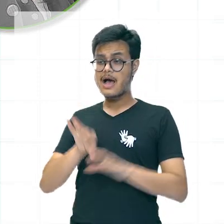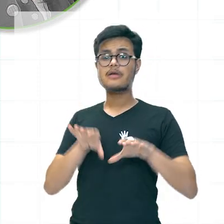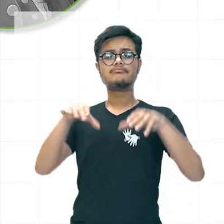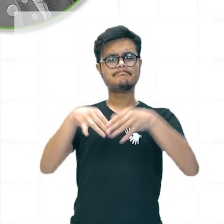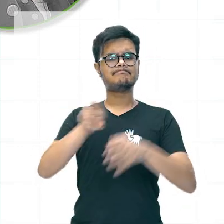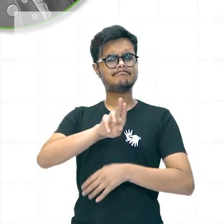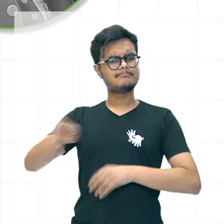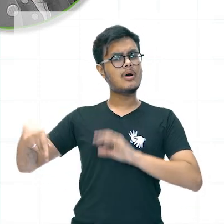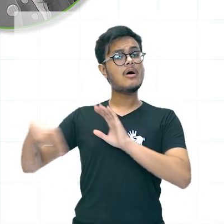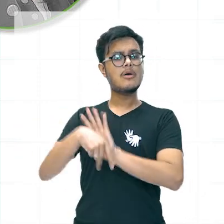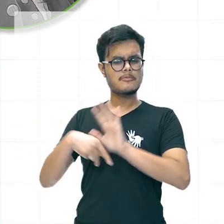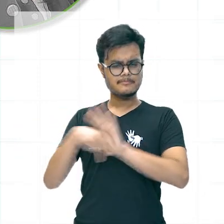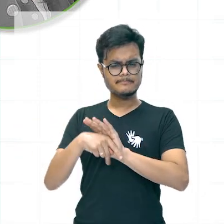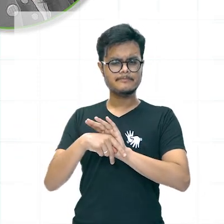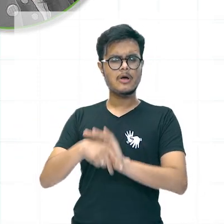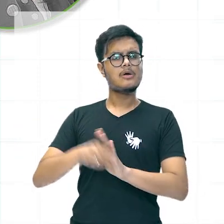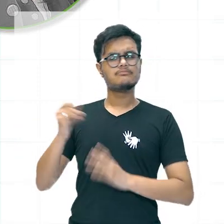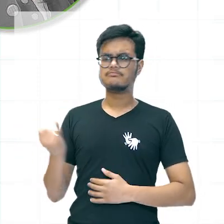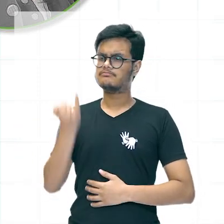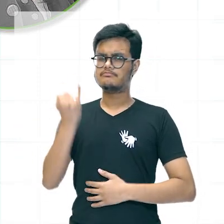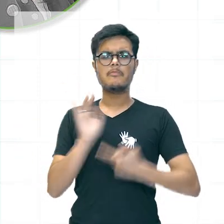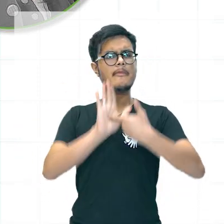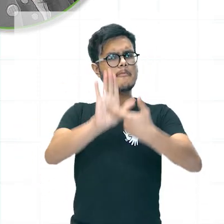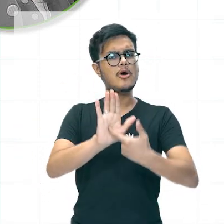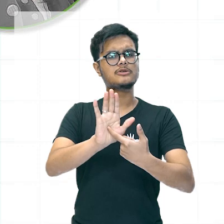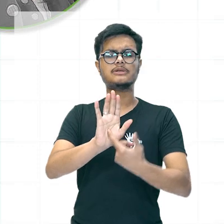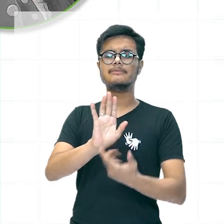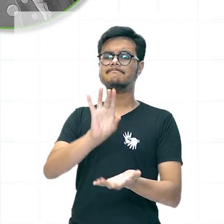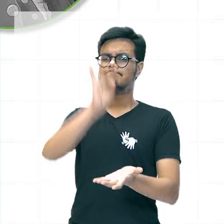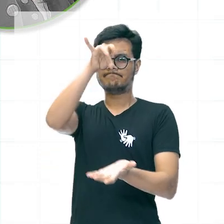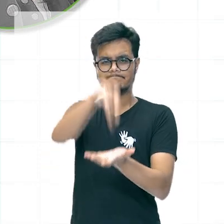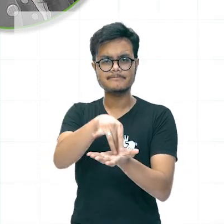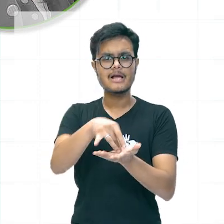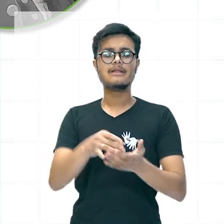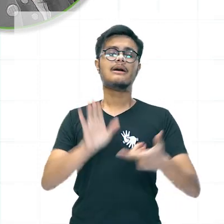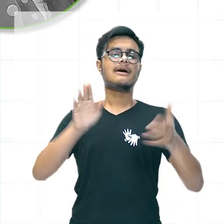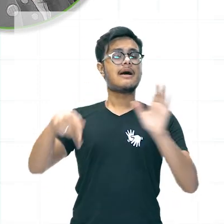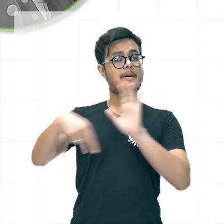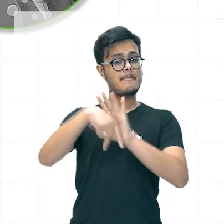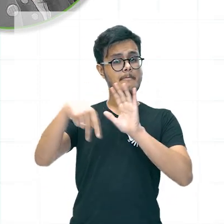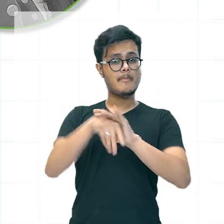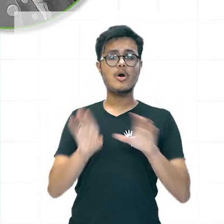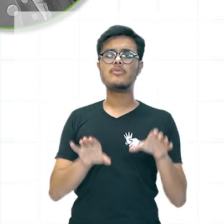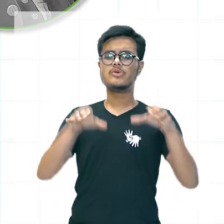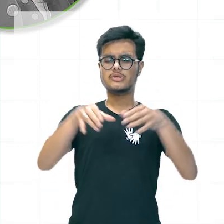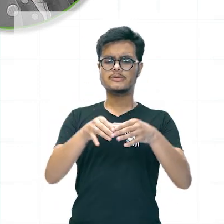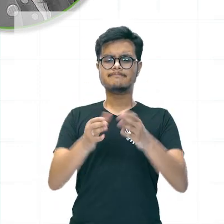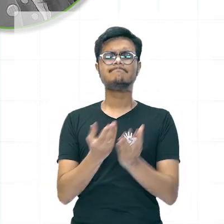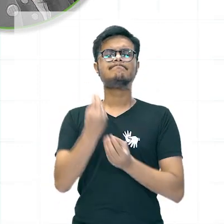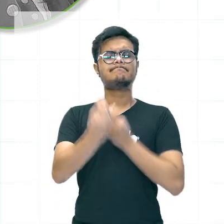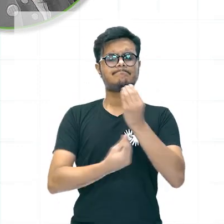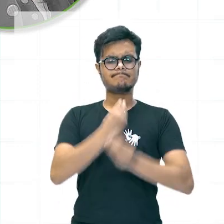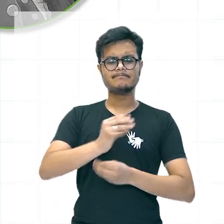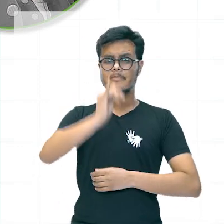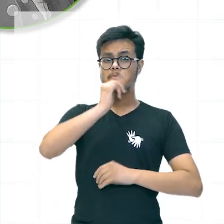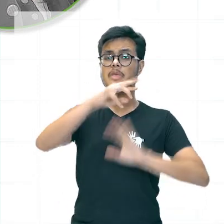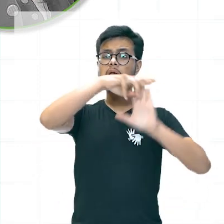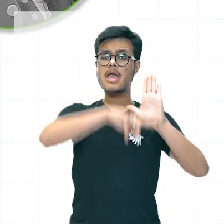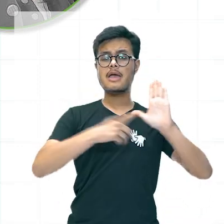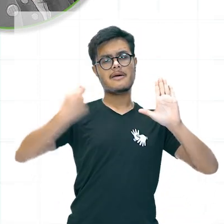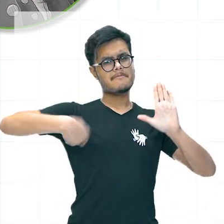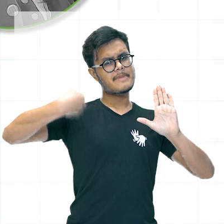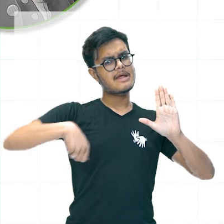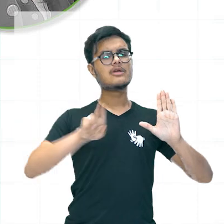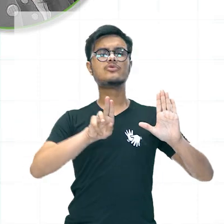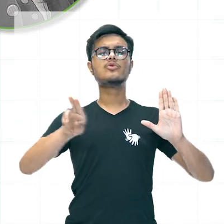um nome composto que faça referência ao gênero e à espécie. Então, para classificar uma espécie, ele estipulou aí que deveria